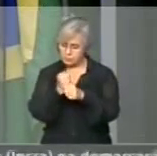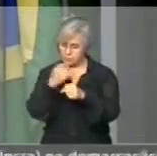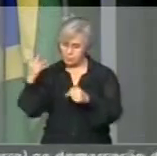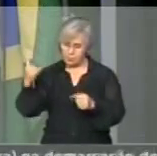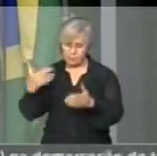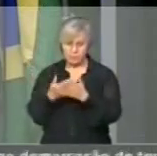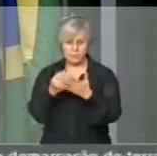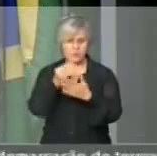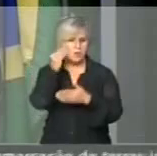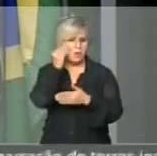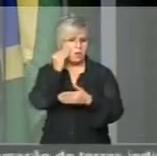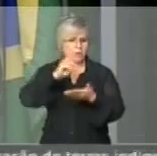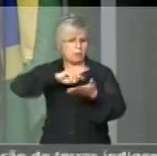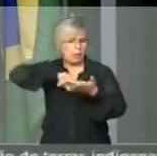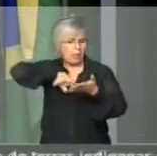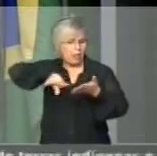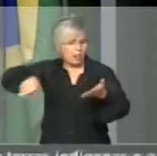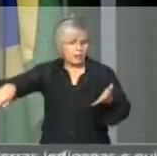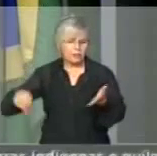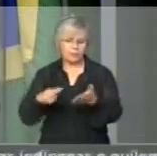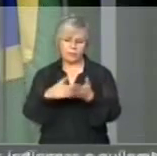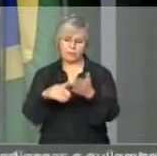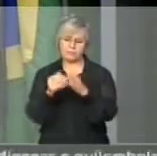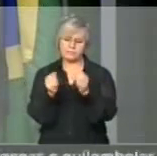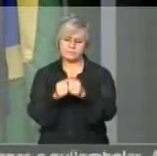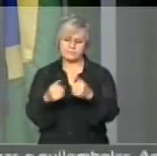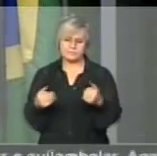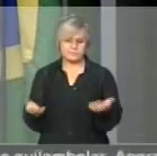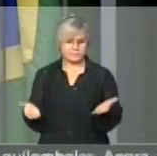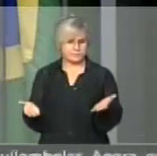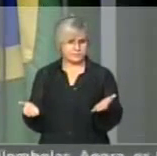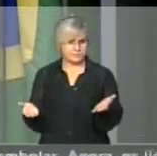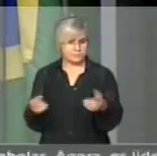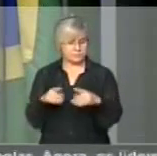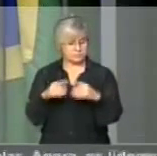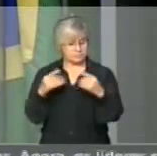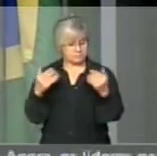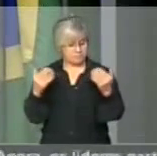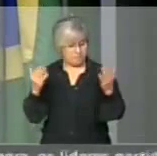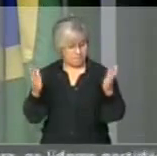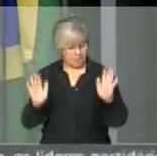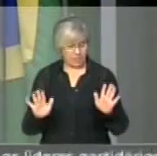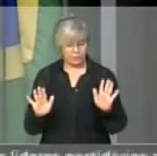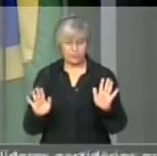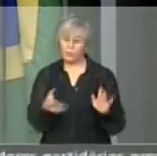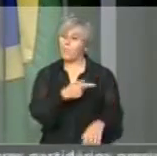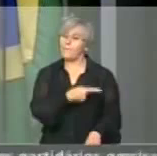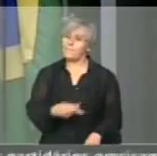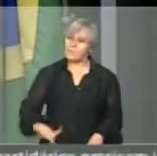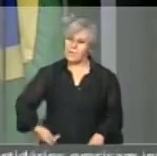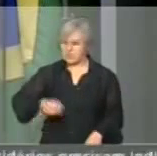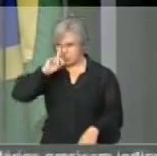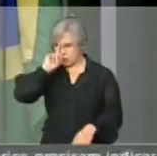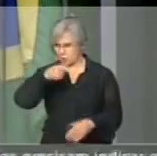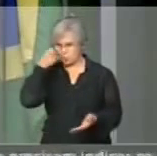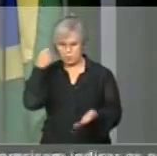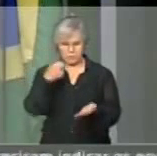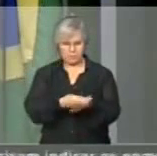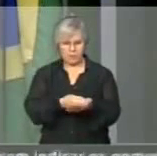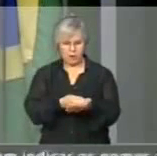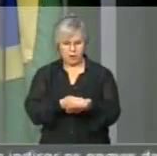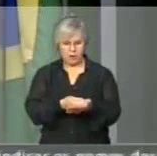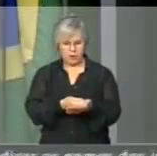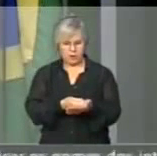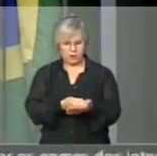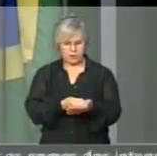experimentaram todos os tipos de fórmulas. Enquanto o presidente impõe e aprofunda